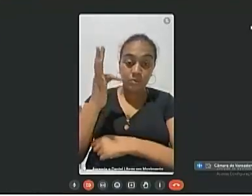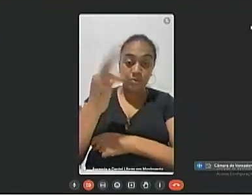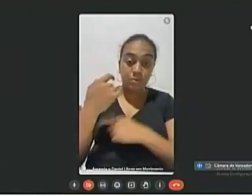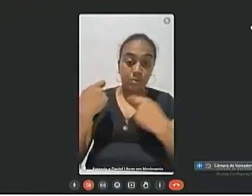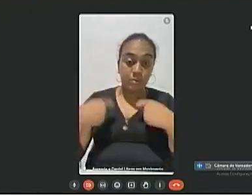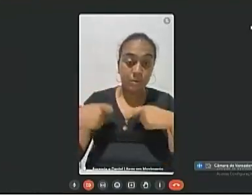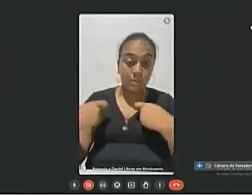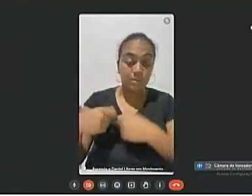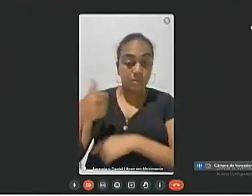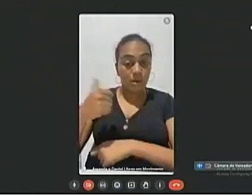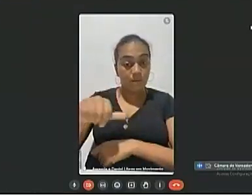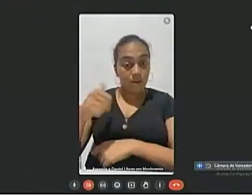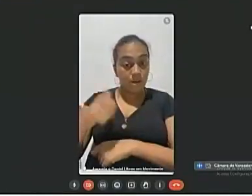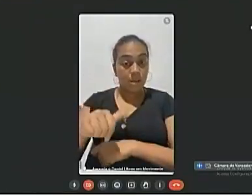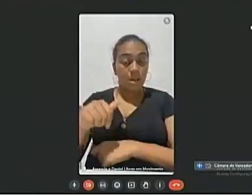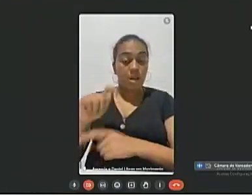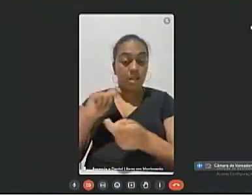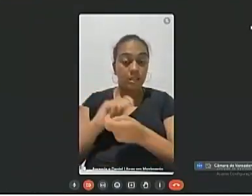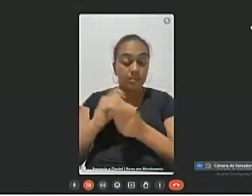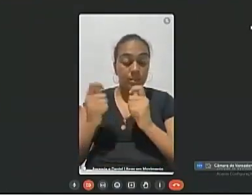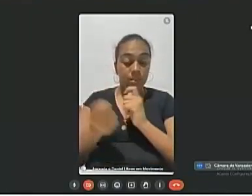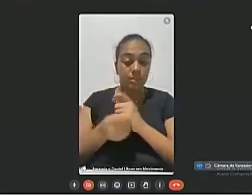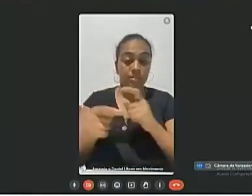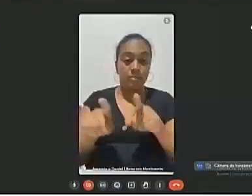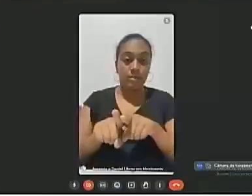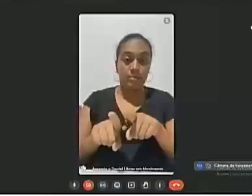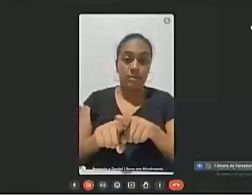analisar essa questão de sedimentação nos canais.